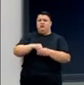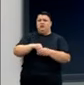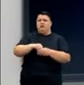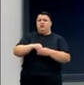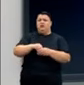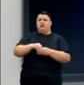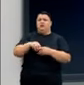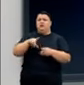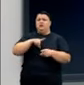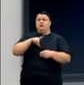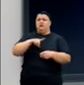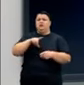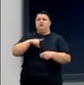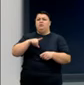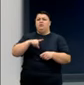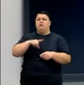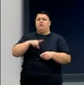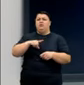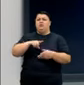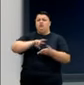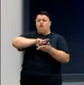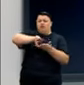temos também os moluscos.